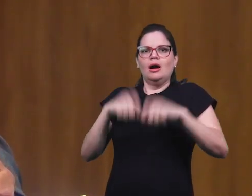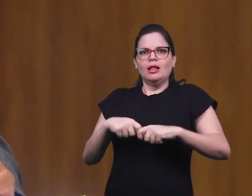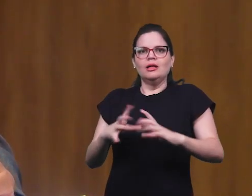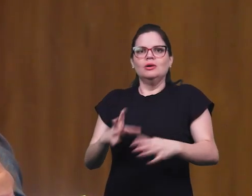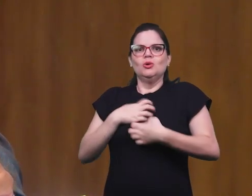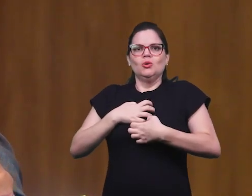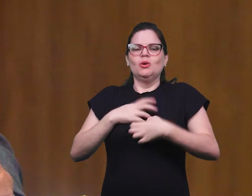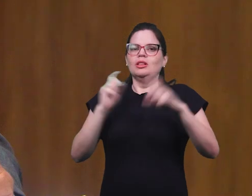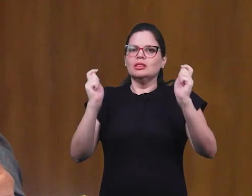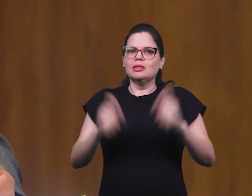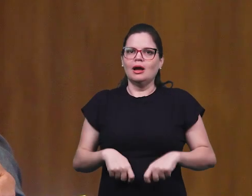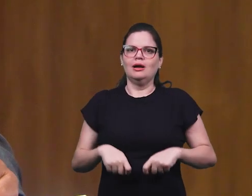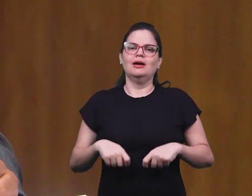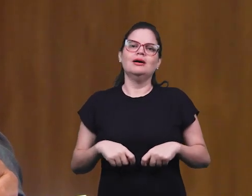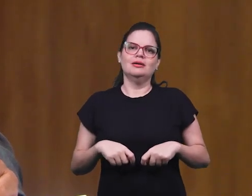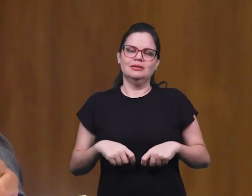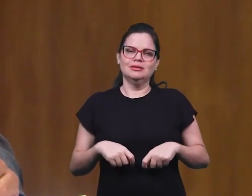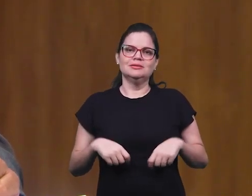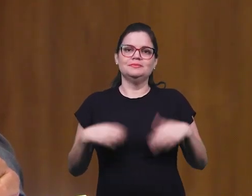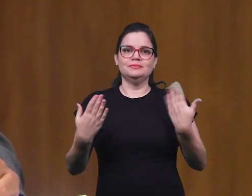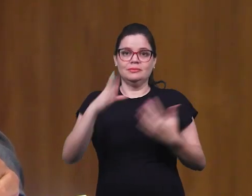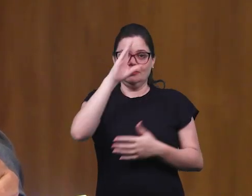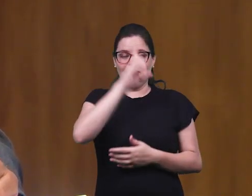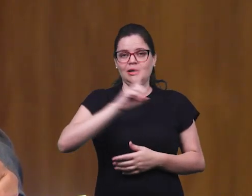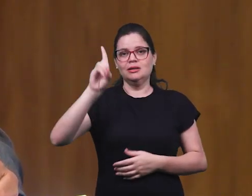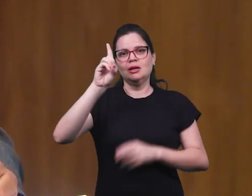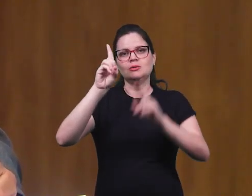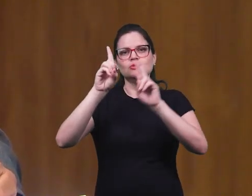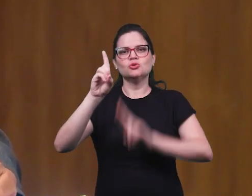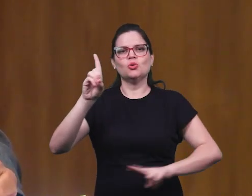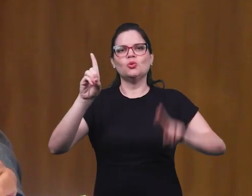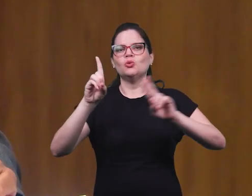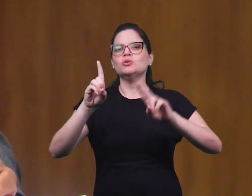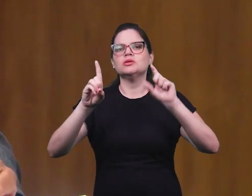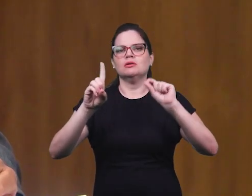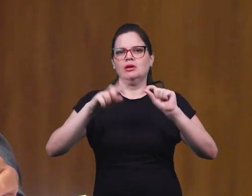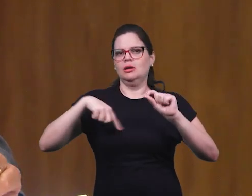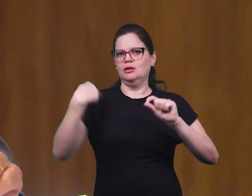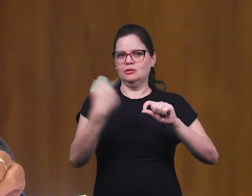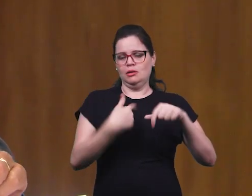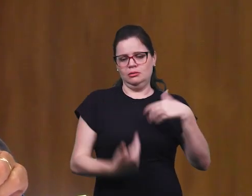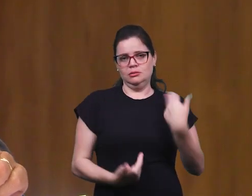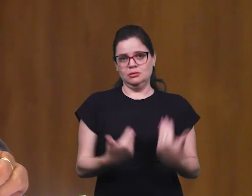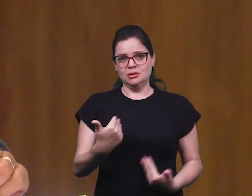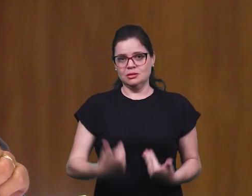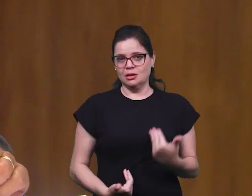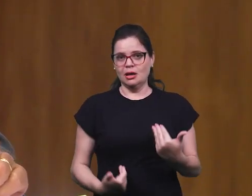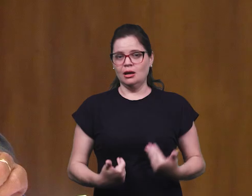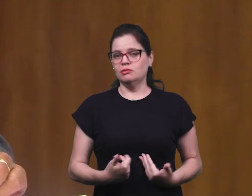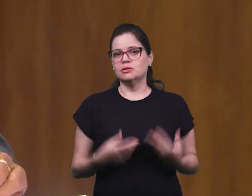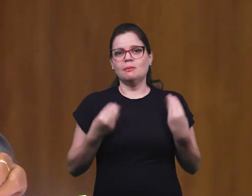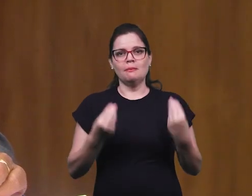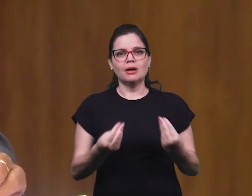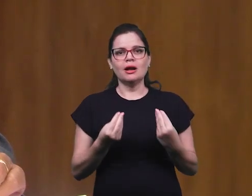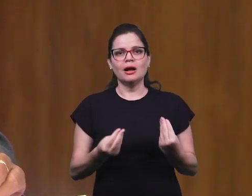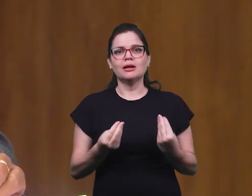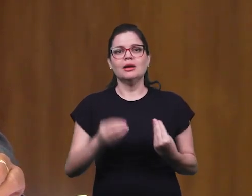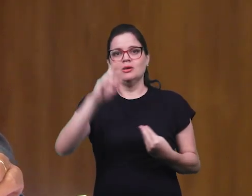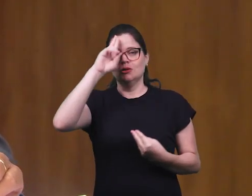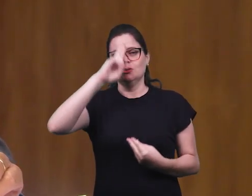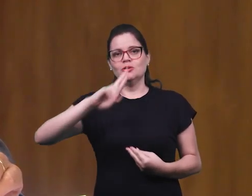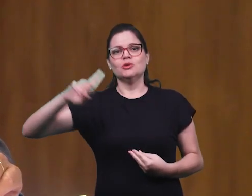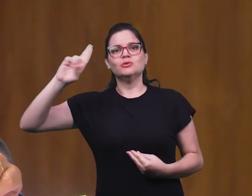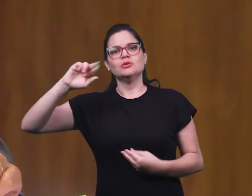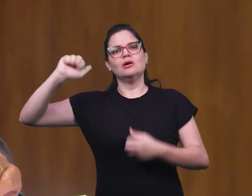misericórdia dele, ele tem usado a nós, a igreja, para que através de nós, o louvor, né, já que